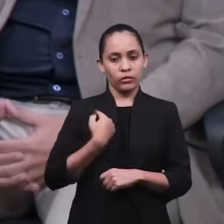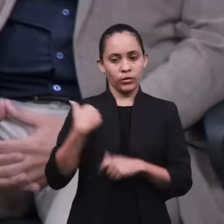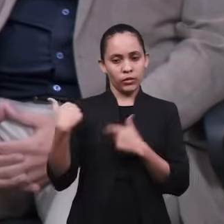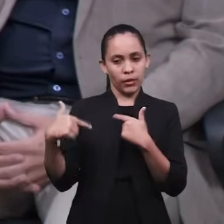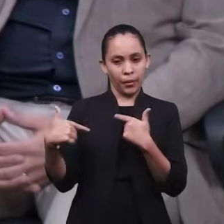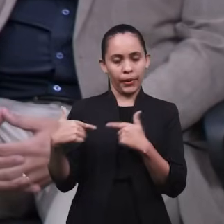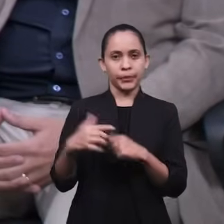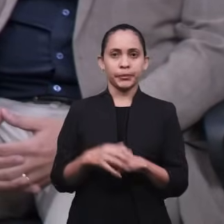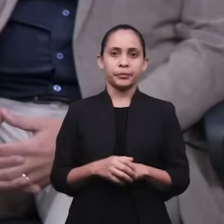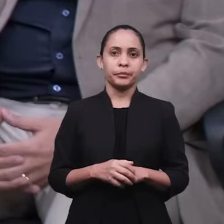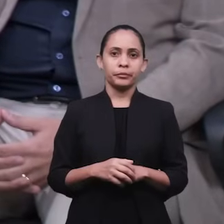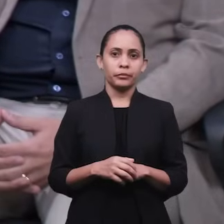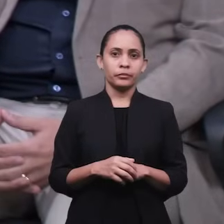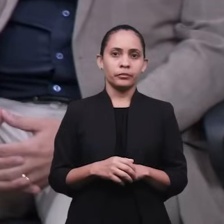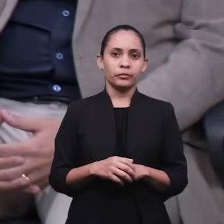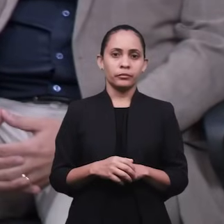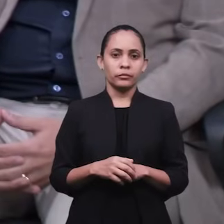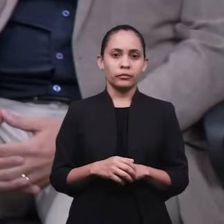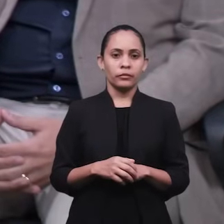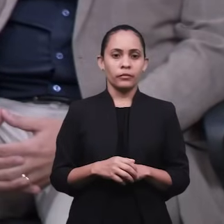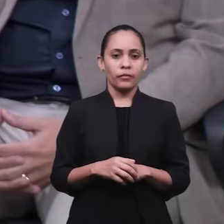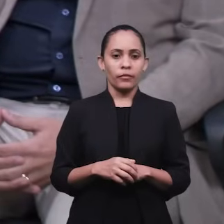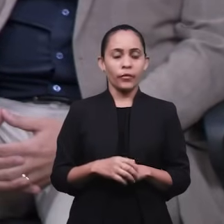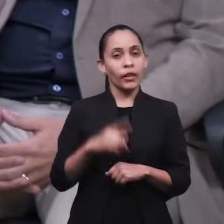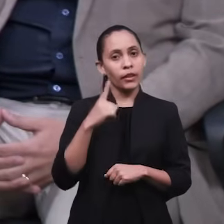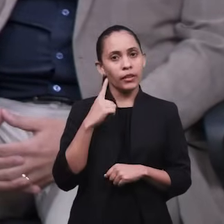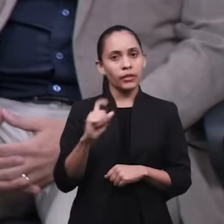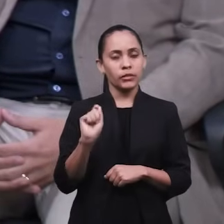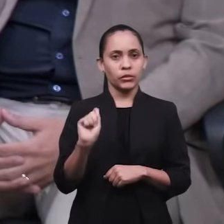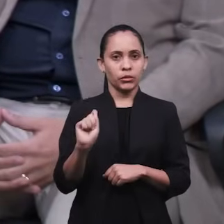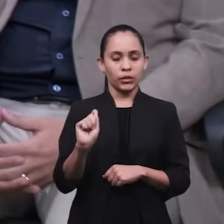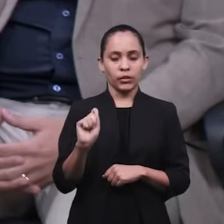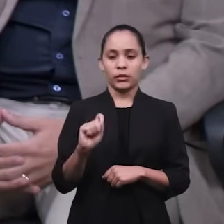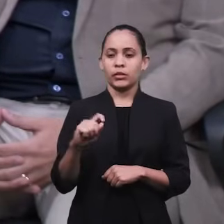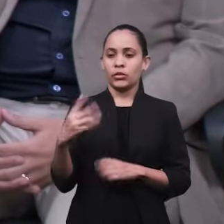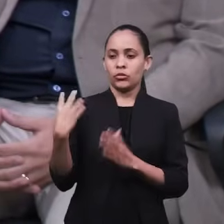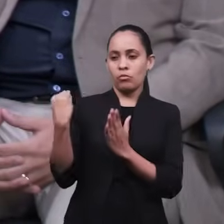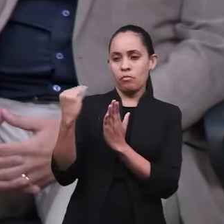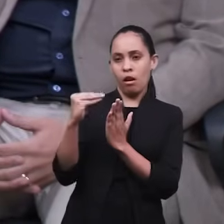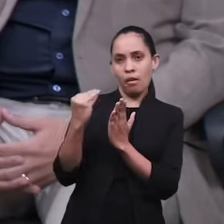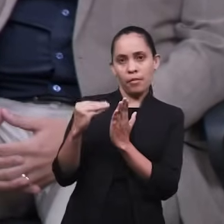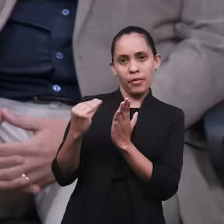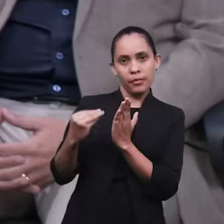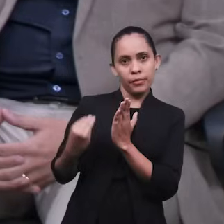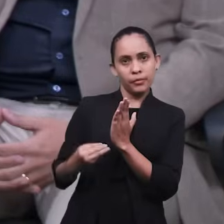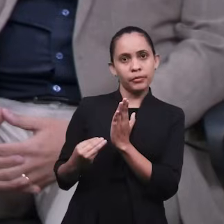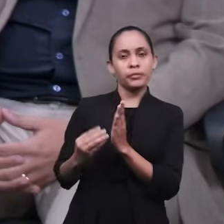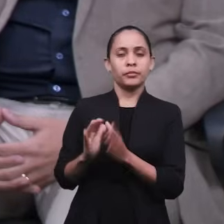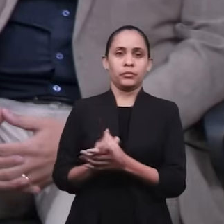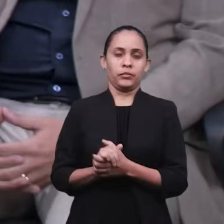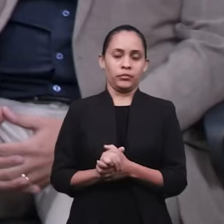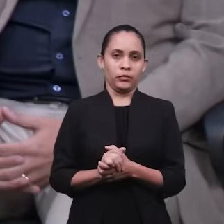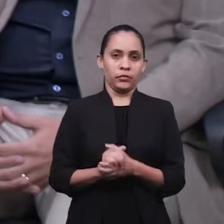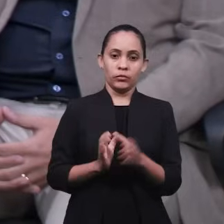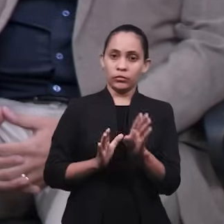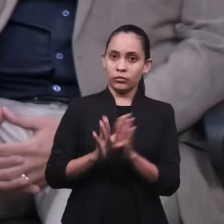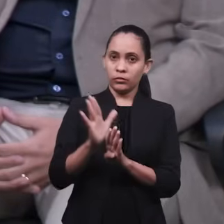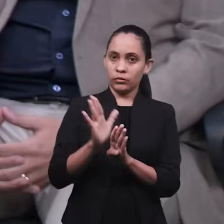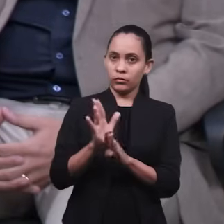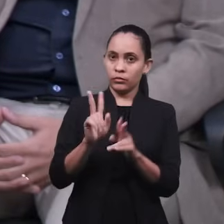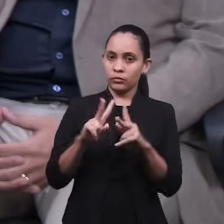nosso trabalho, não é? Então, esse exame de hinos para a coletânea, né? O Conselho